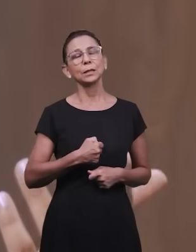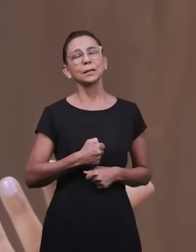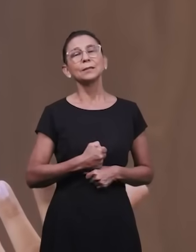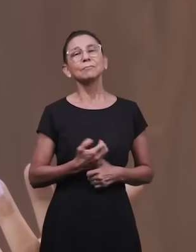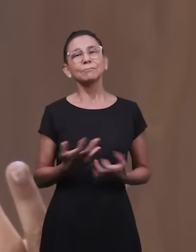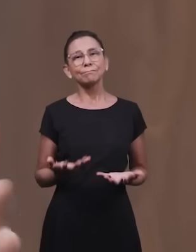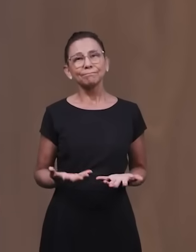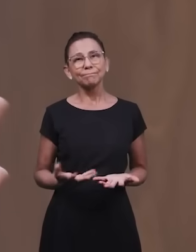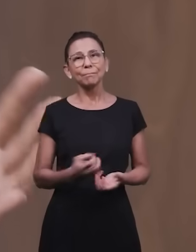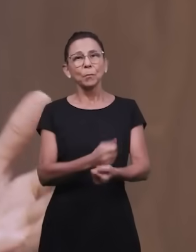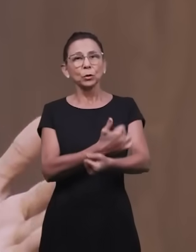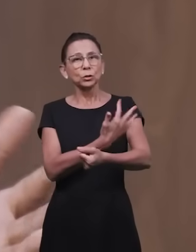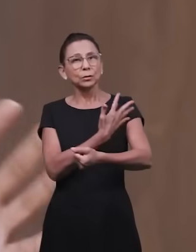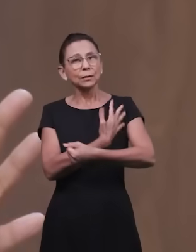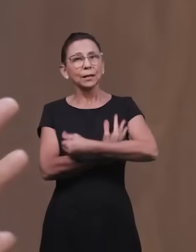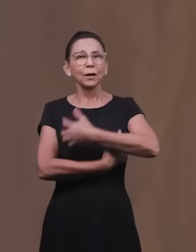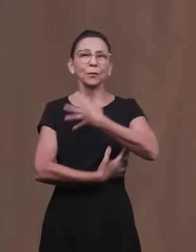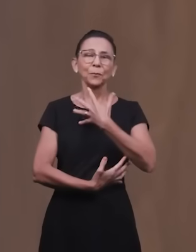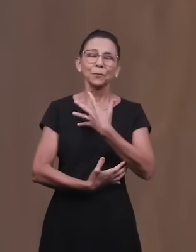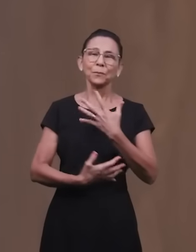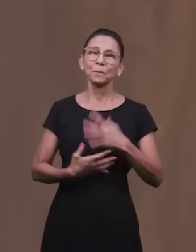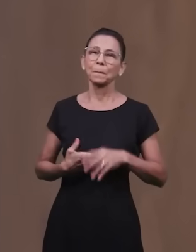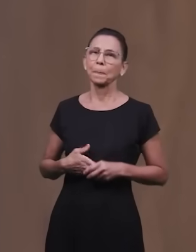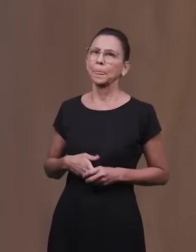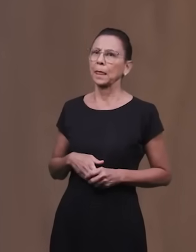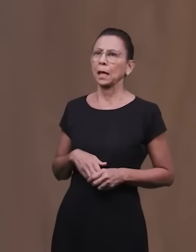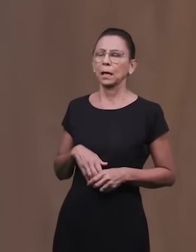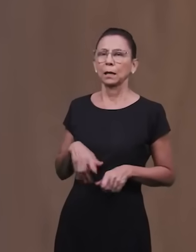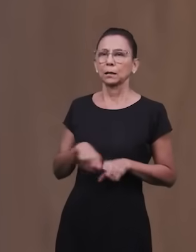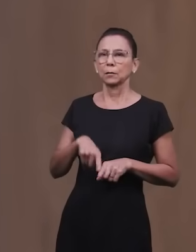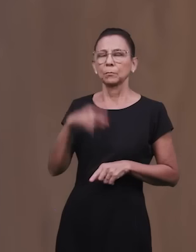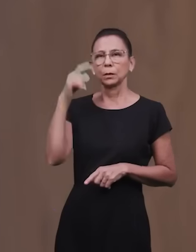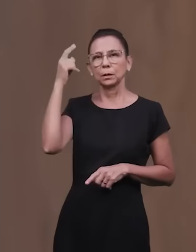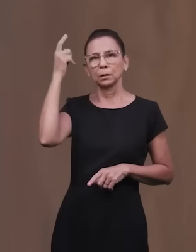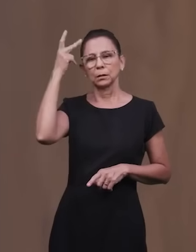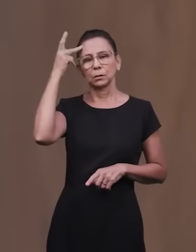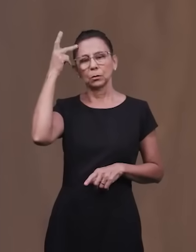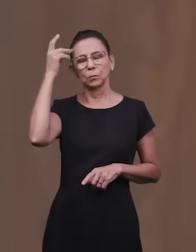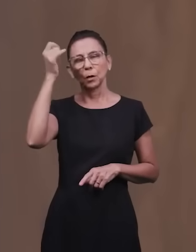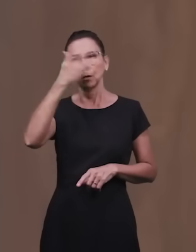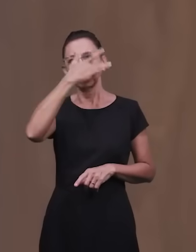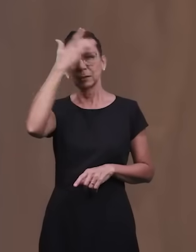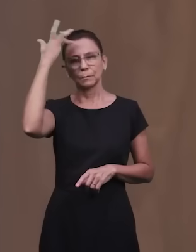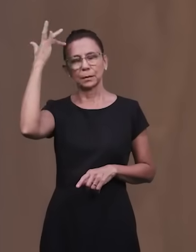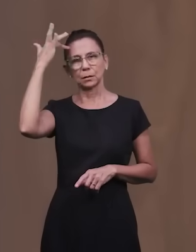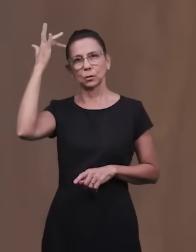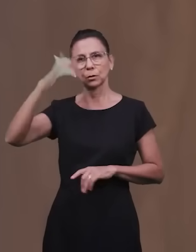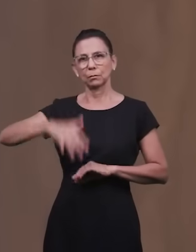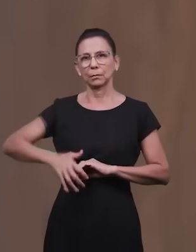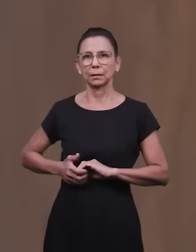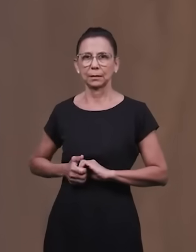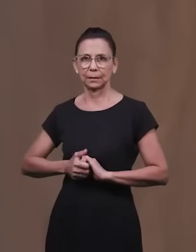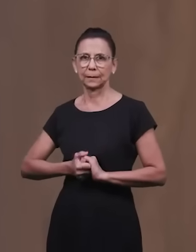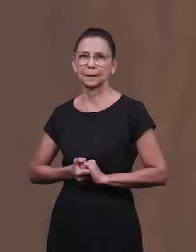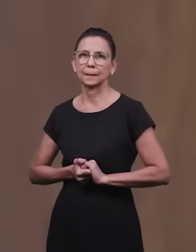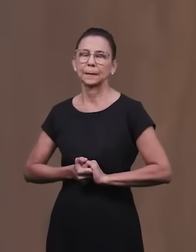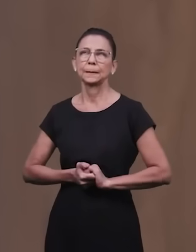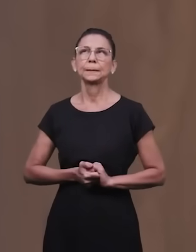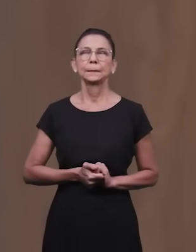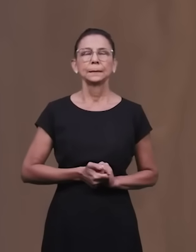várias situações que parece que vão me desestabilizar. Muito frequente as pessoas acreditarem que, se pensarem no